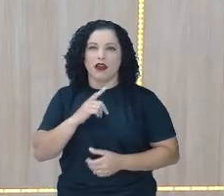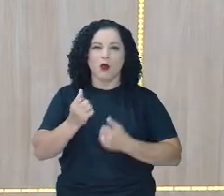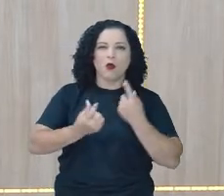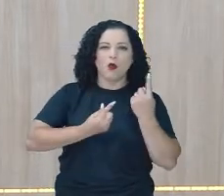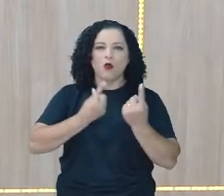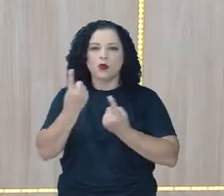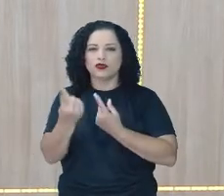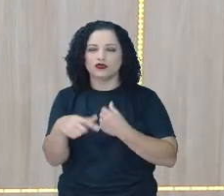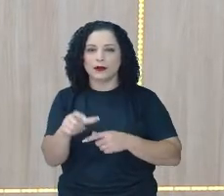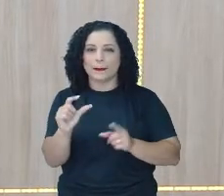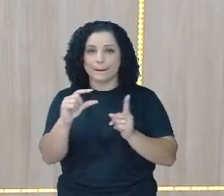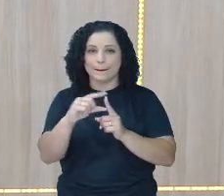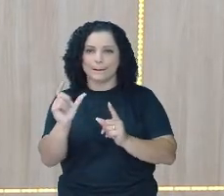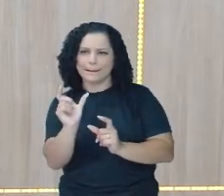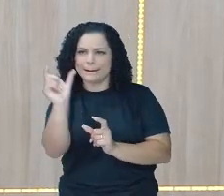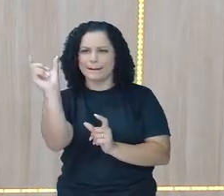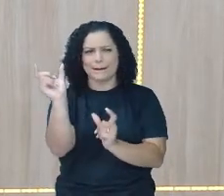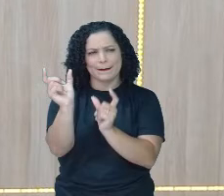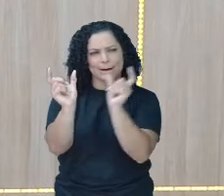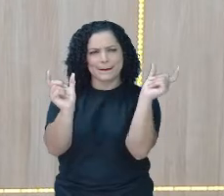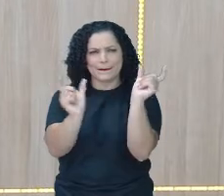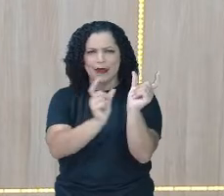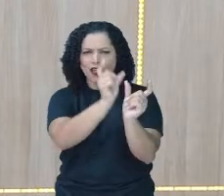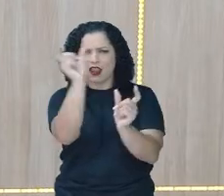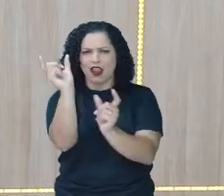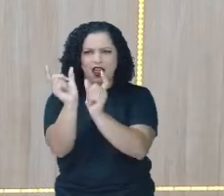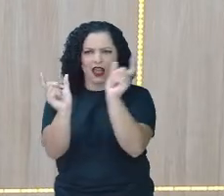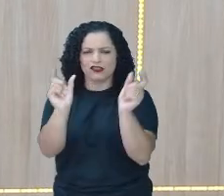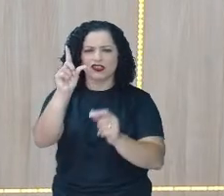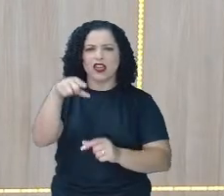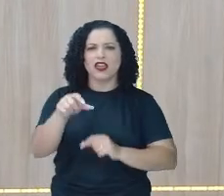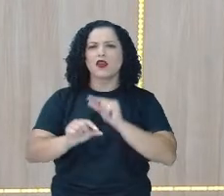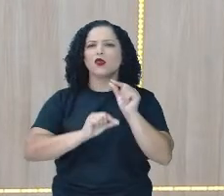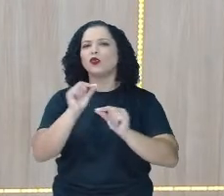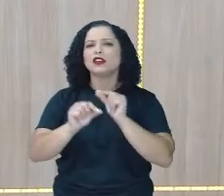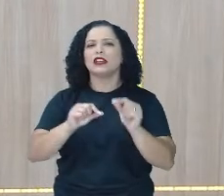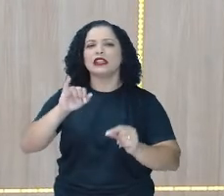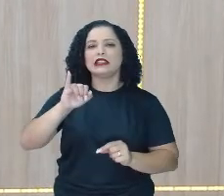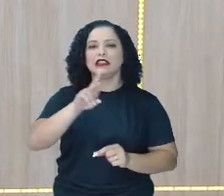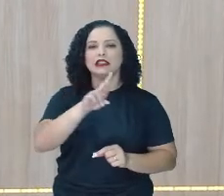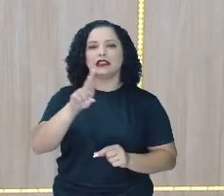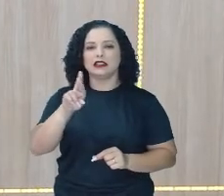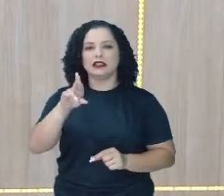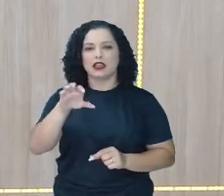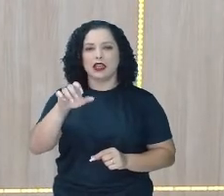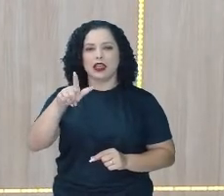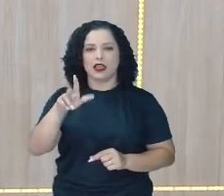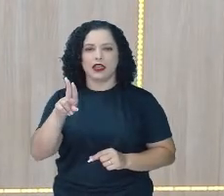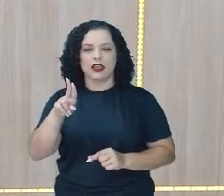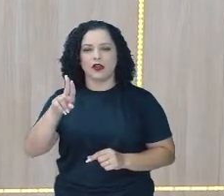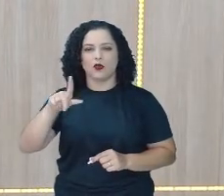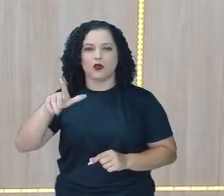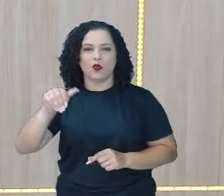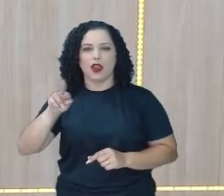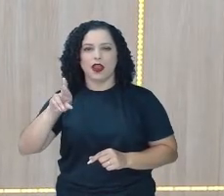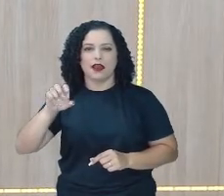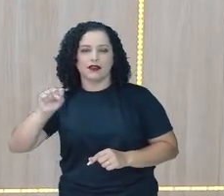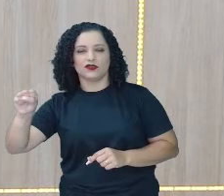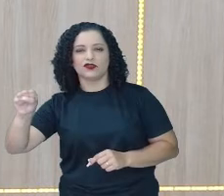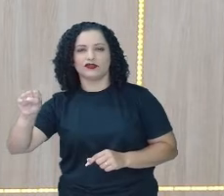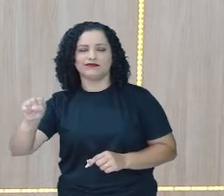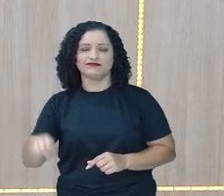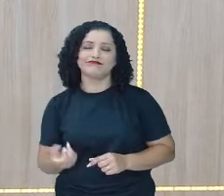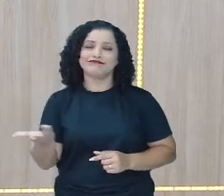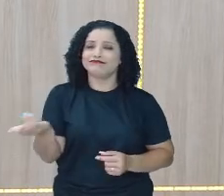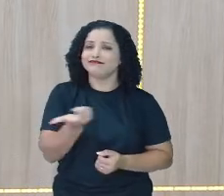elas são irregulares. Irregulares, são plural e irregular. Aí o que é que vai acontecer? Para essas palavras, não